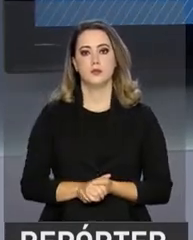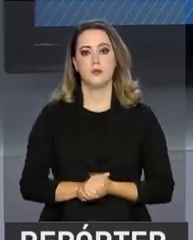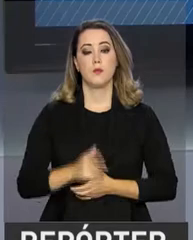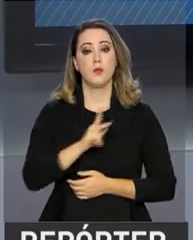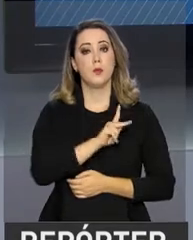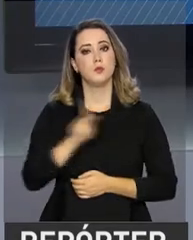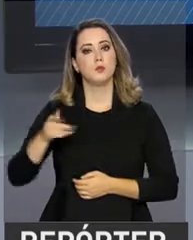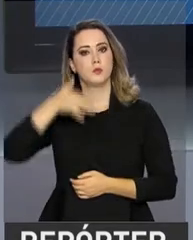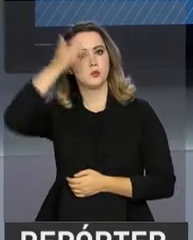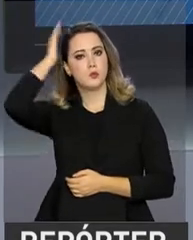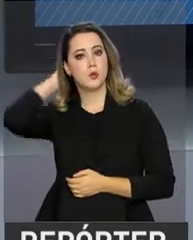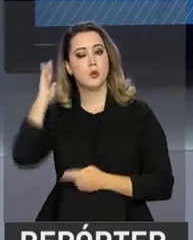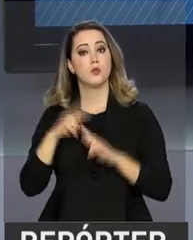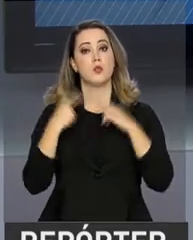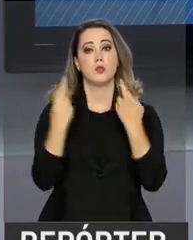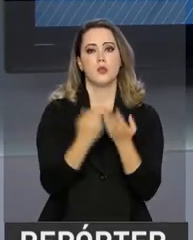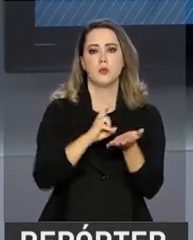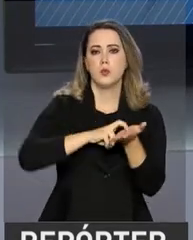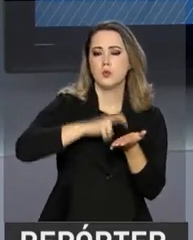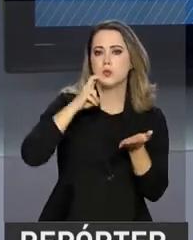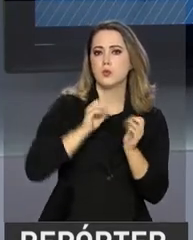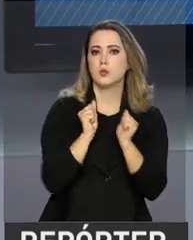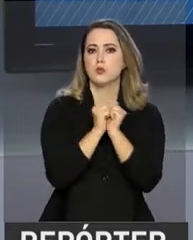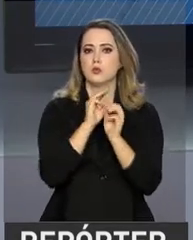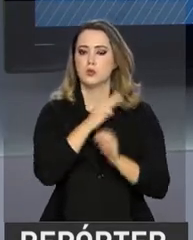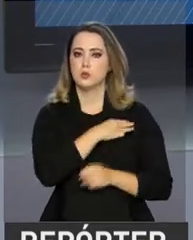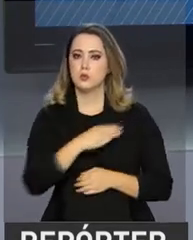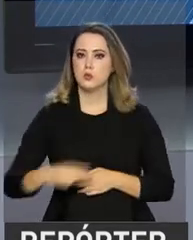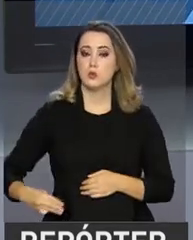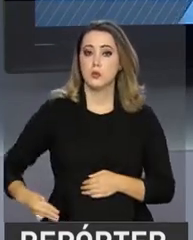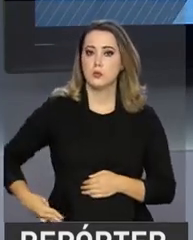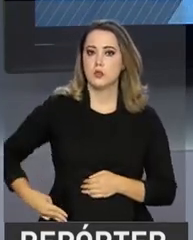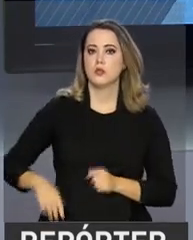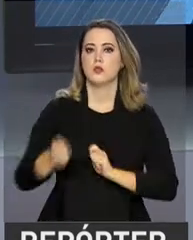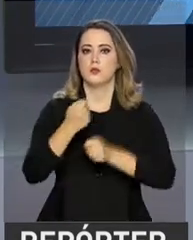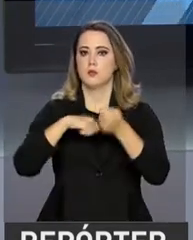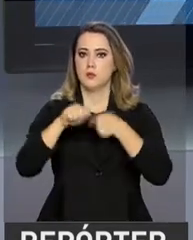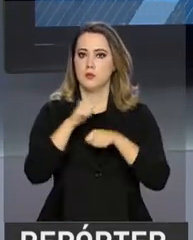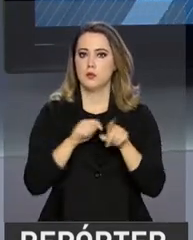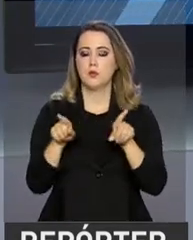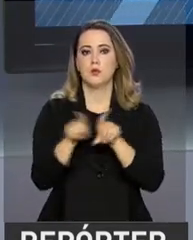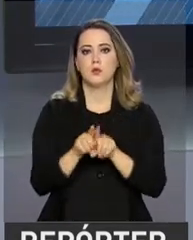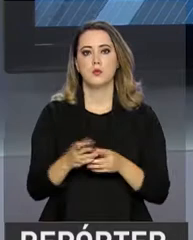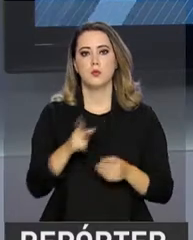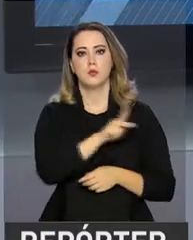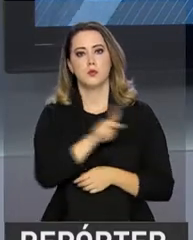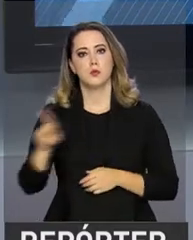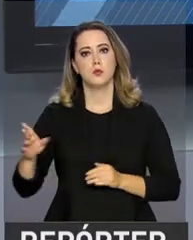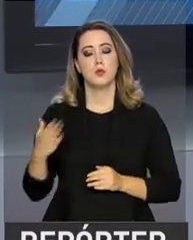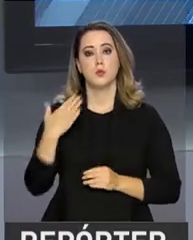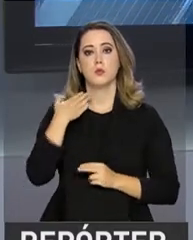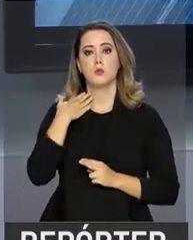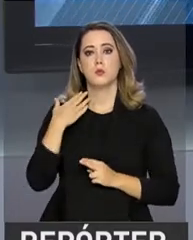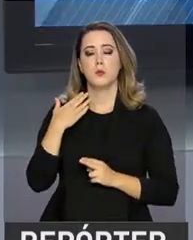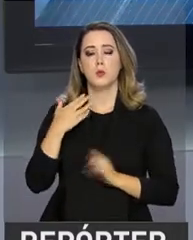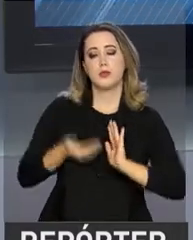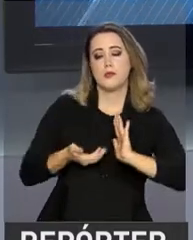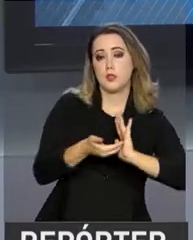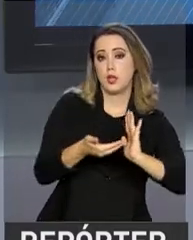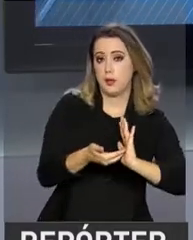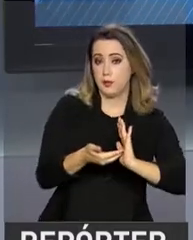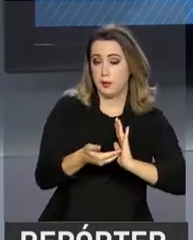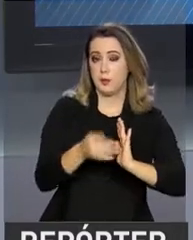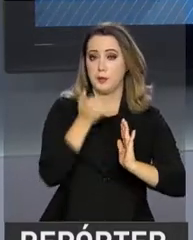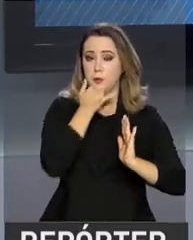o presidente michel temer se reuniu pela manhã com o ministro da fazenda e henrique meirelles com o presidente da câmara rodrigo maia e com líderes da base